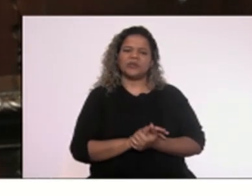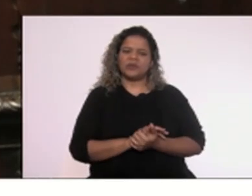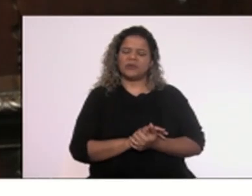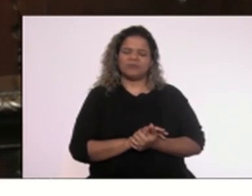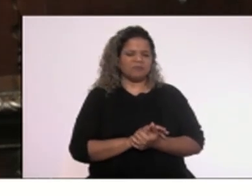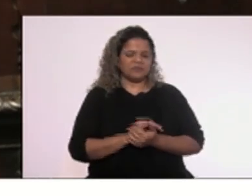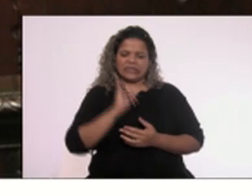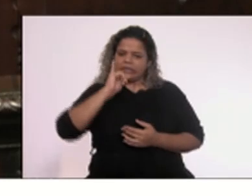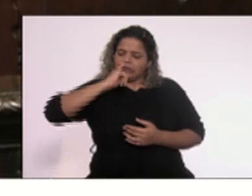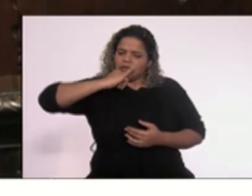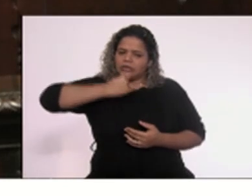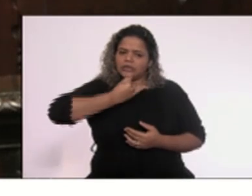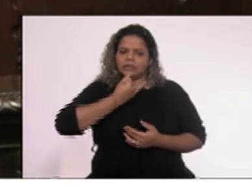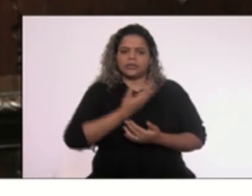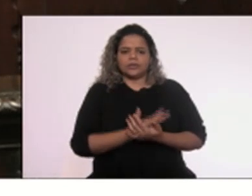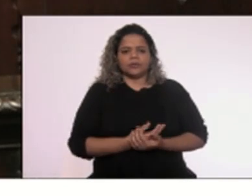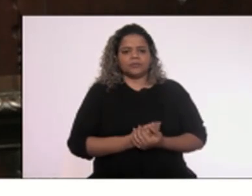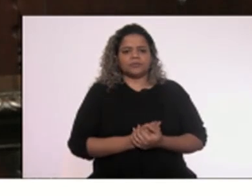deprimente